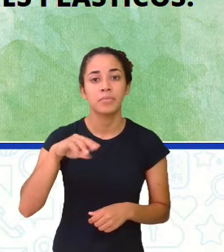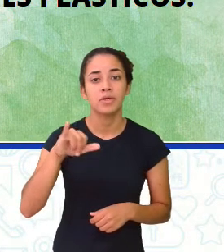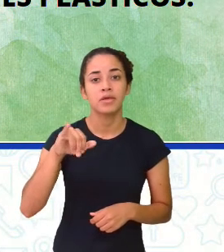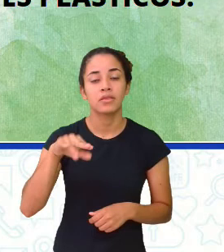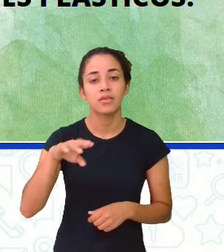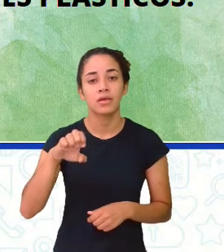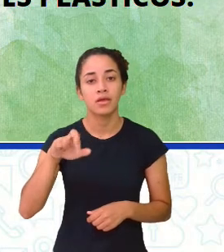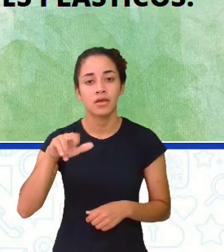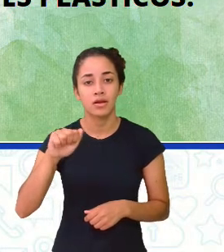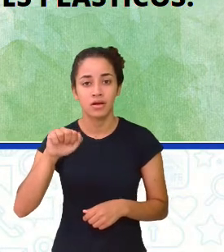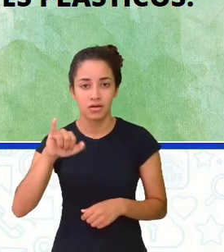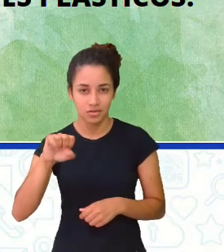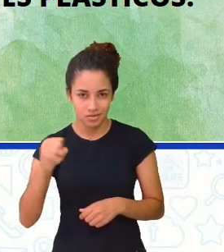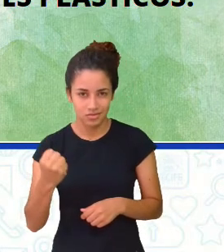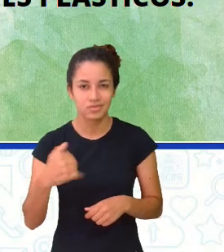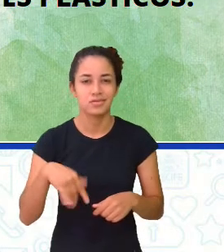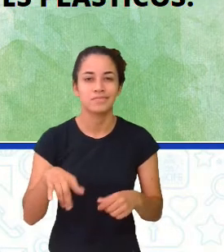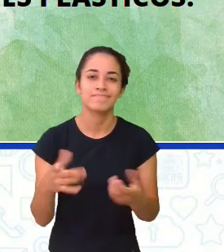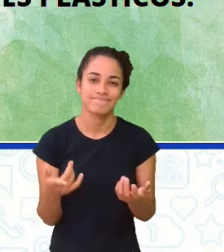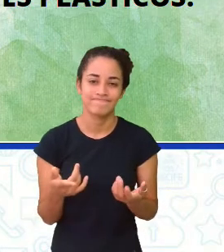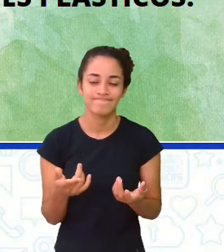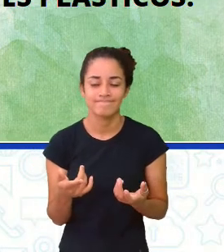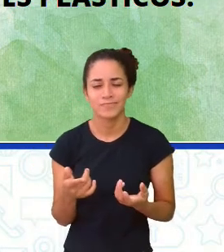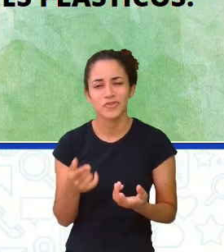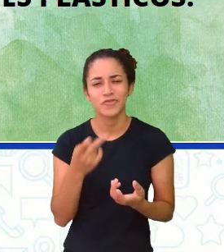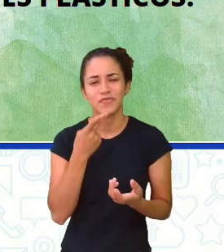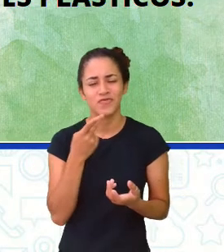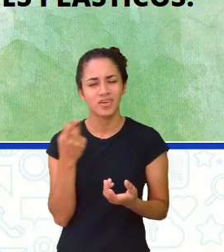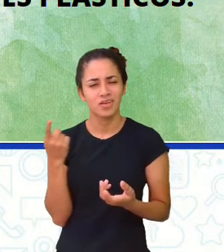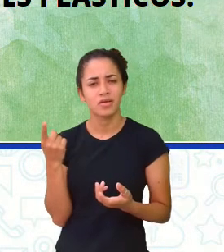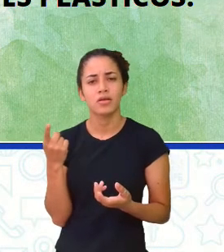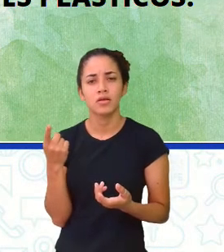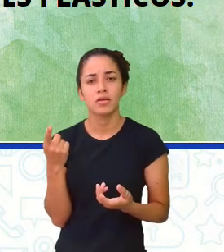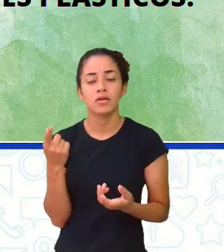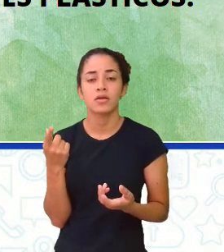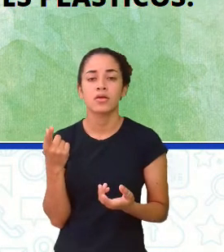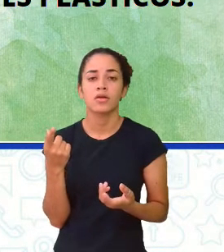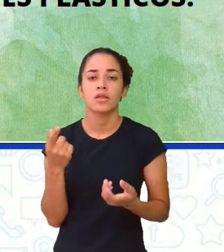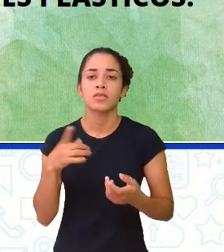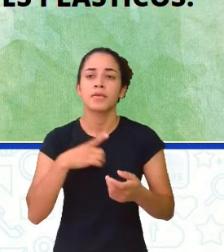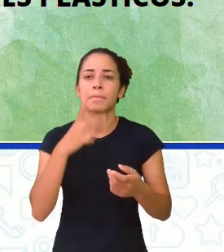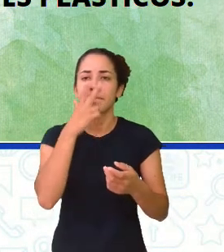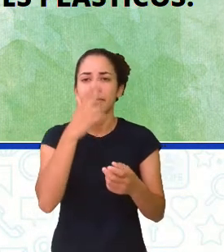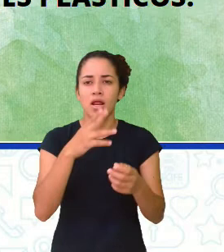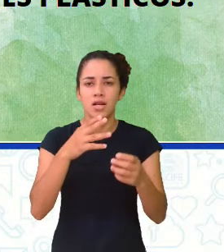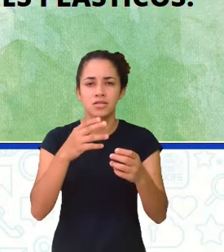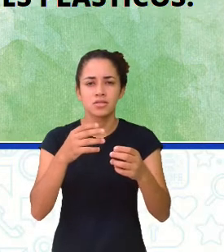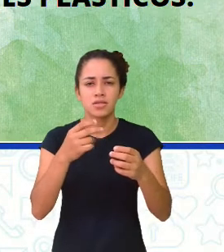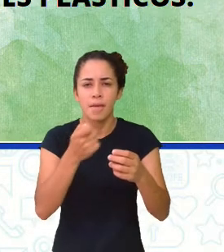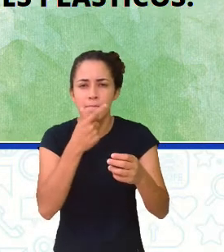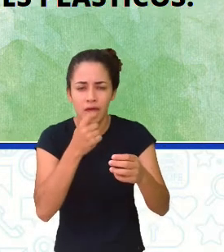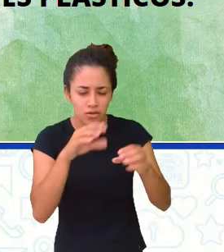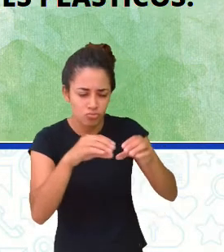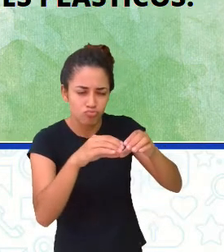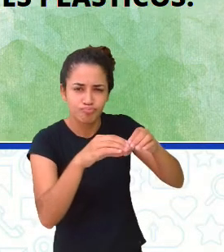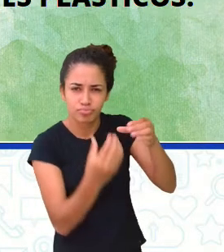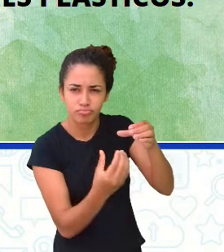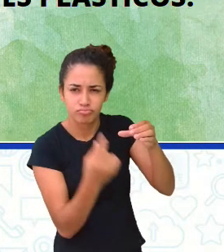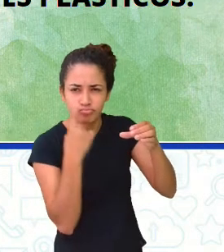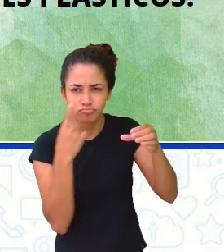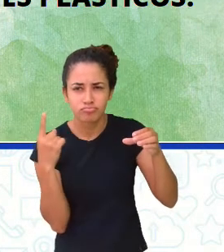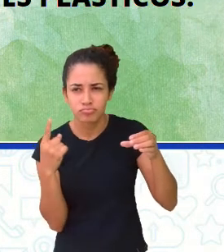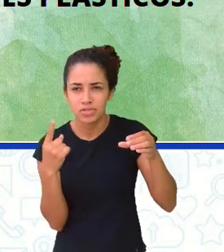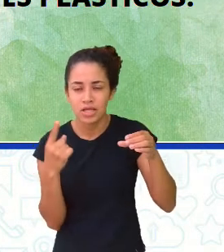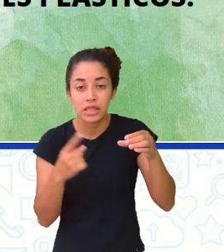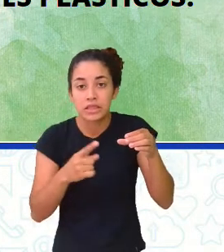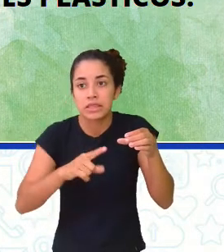considerados de nutrientes plásticos. Vejam que eu coloquei aí como se fosse uma cápsula de um medicamento. Aqui eu não estou falando